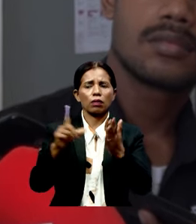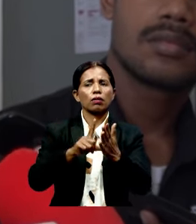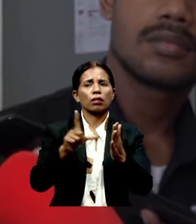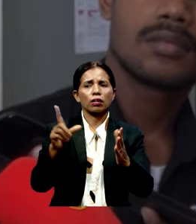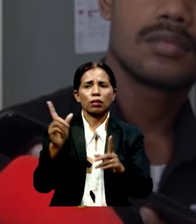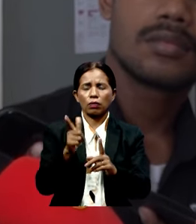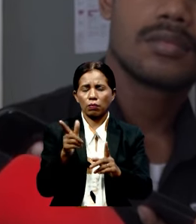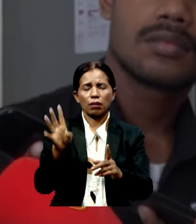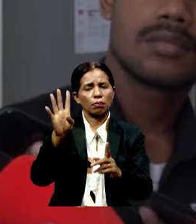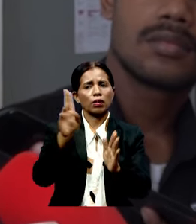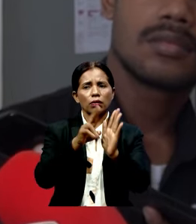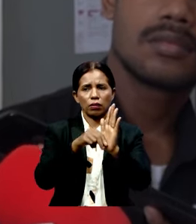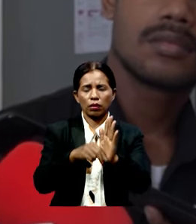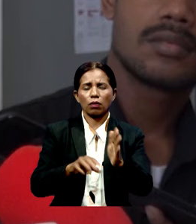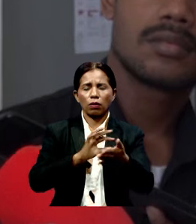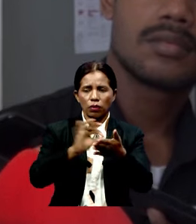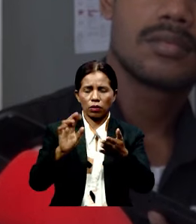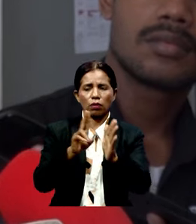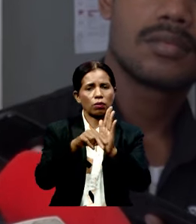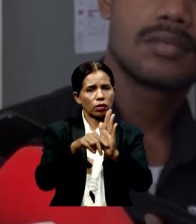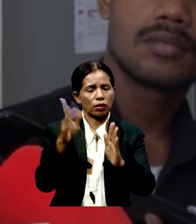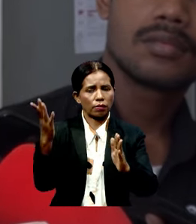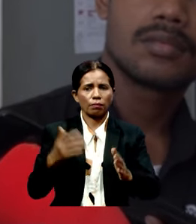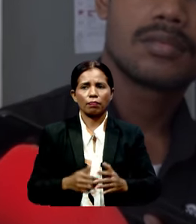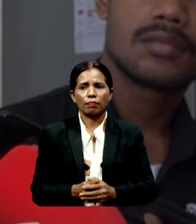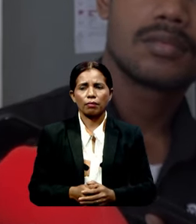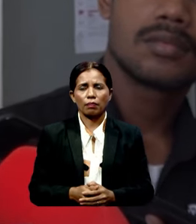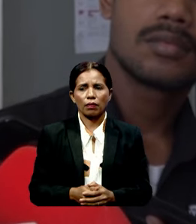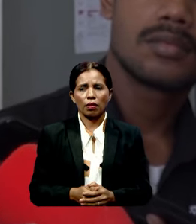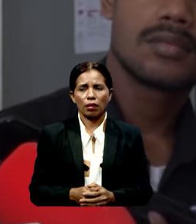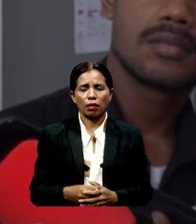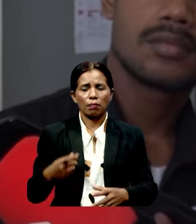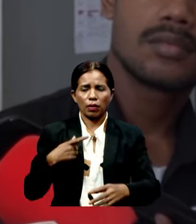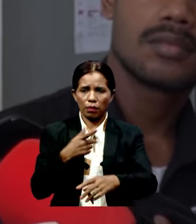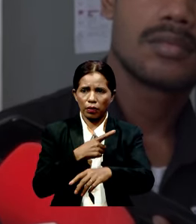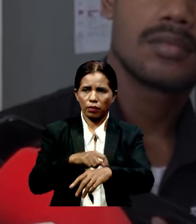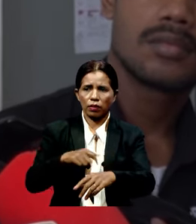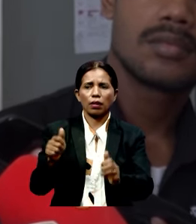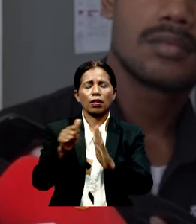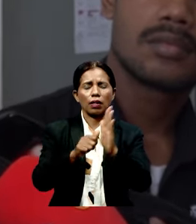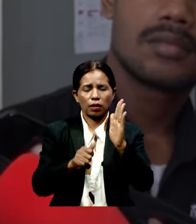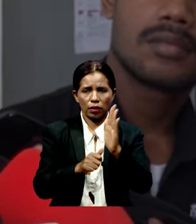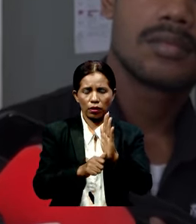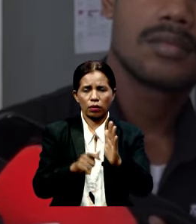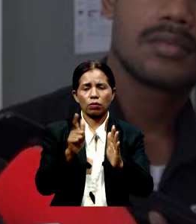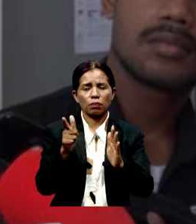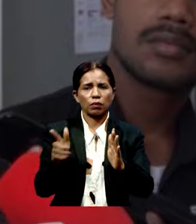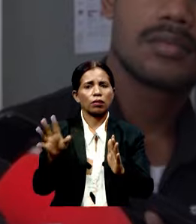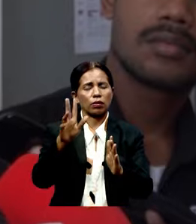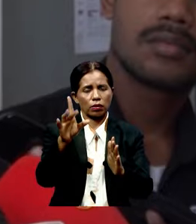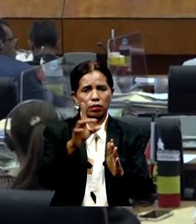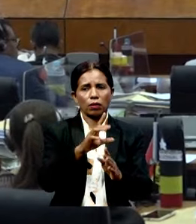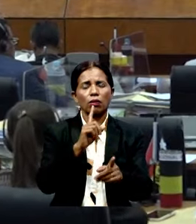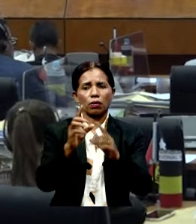24 horas haruka sira conta di dia ta horas ne Nel regimento, regimento Parlamento Nacional, artigo 97.3, cuia claro con a